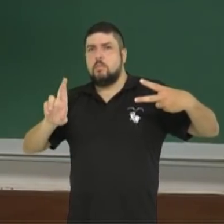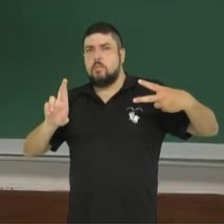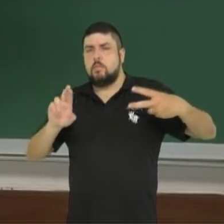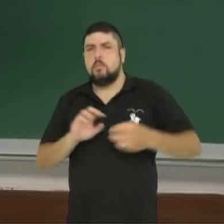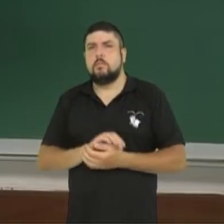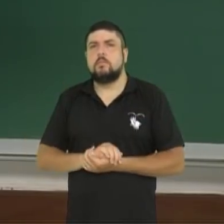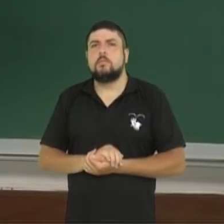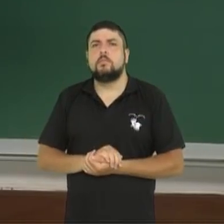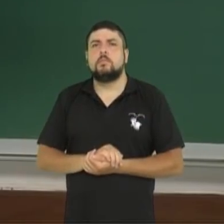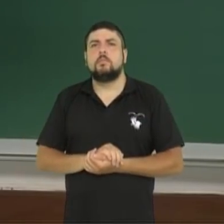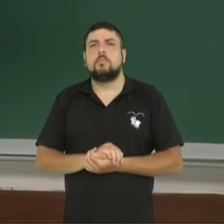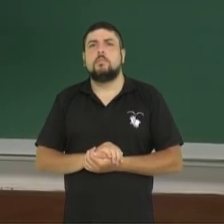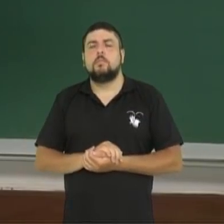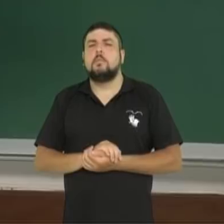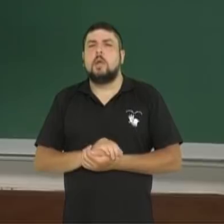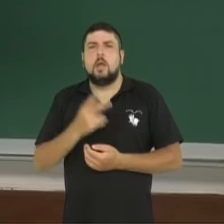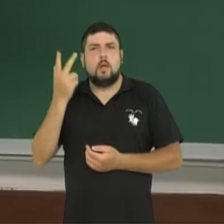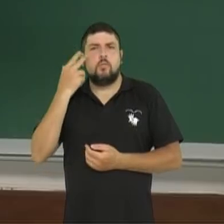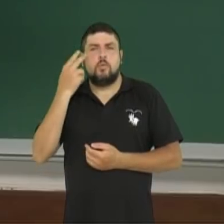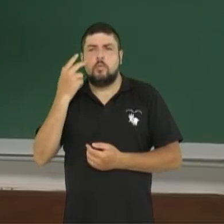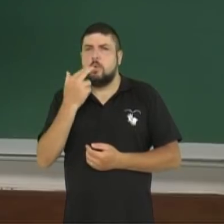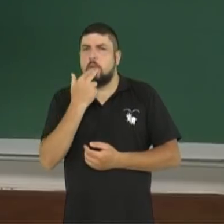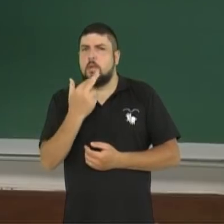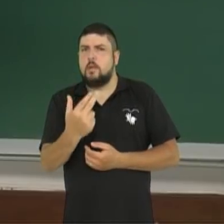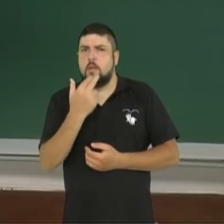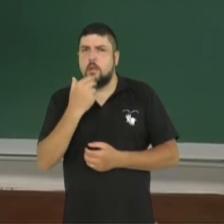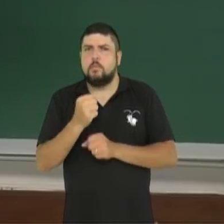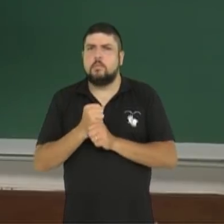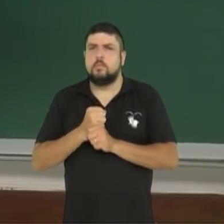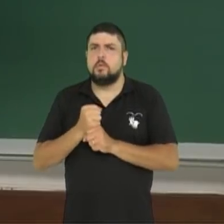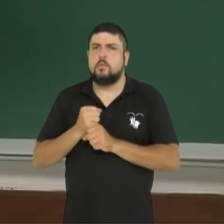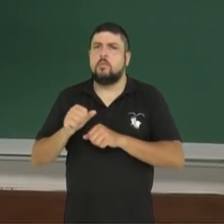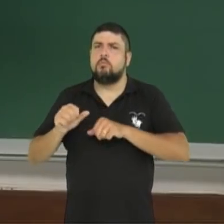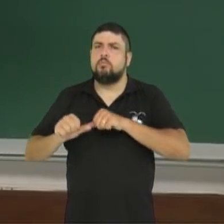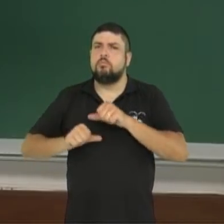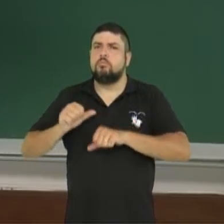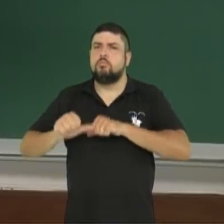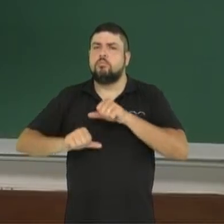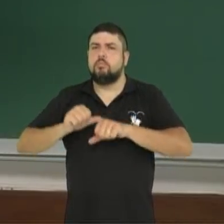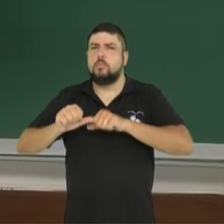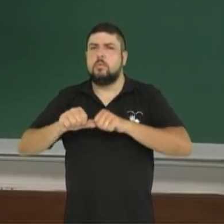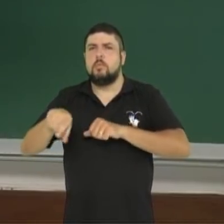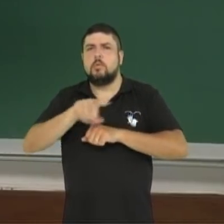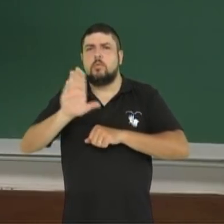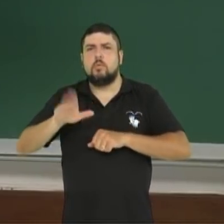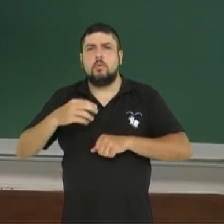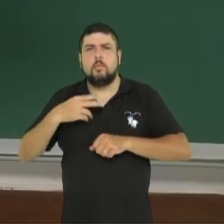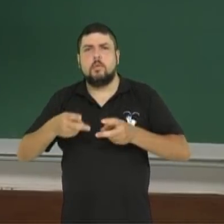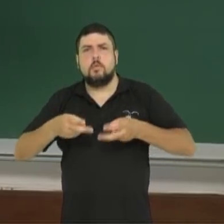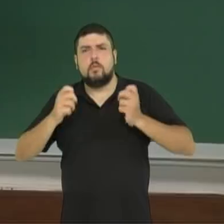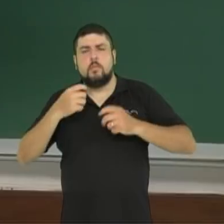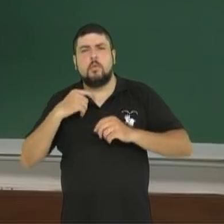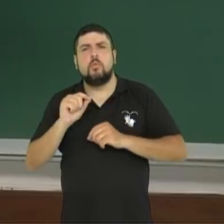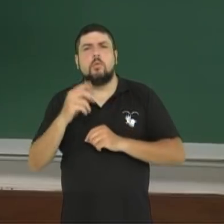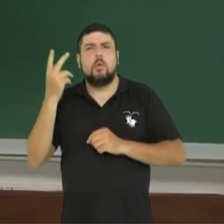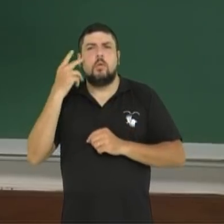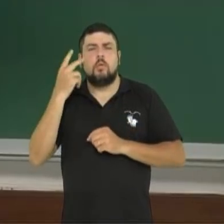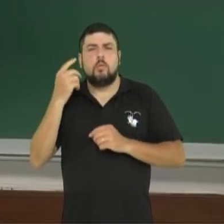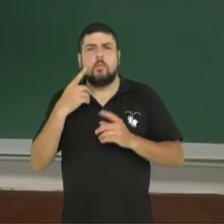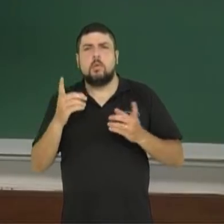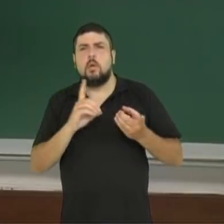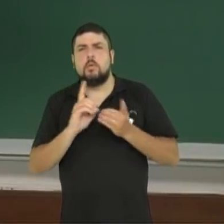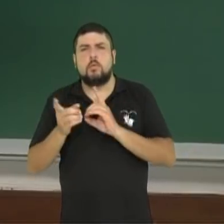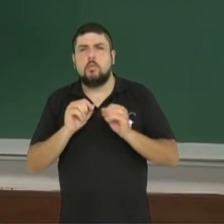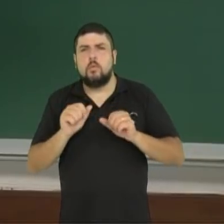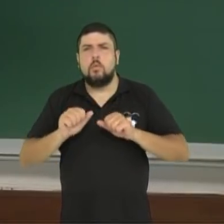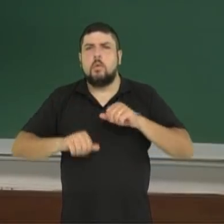tempo por. As línguas vão mudando, vocês sabem disso, né? Já perceberam que existe toda uma dinâmica que faz com que as